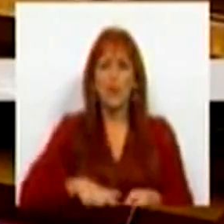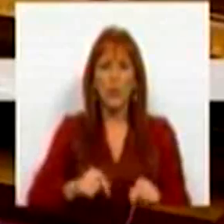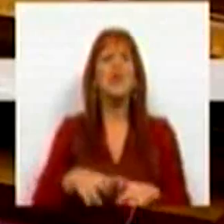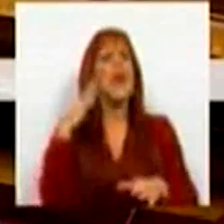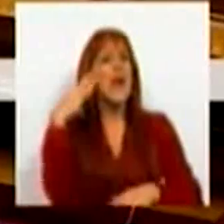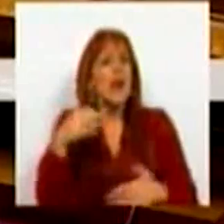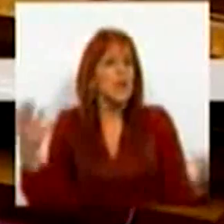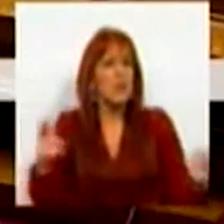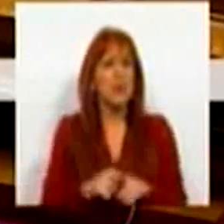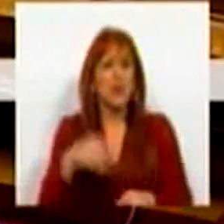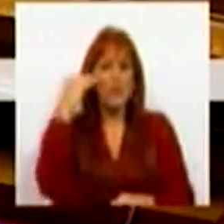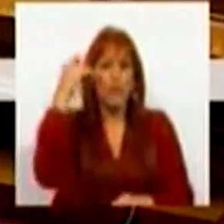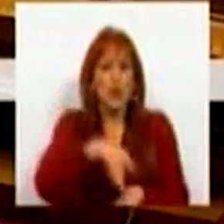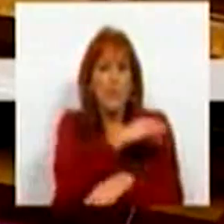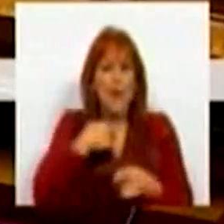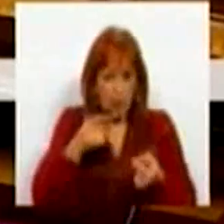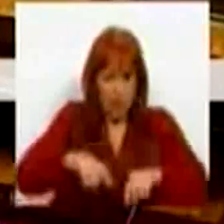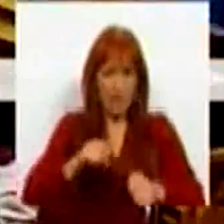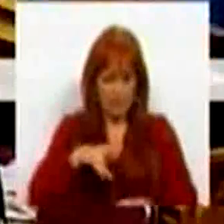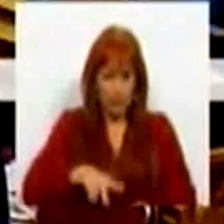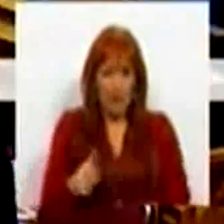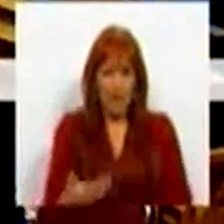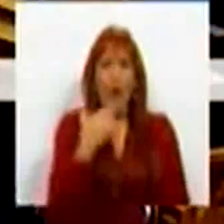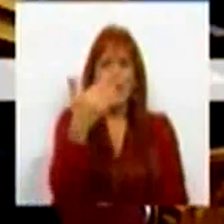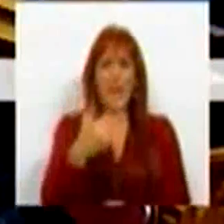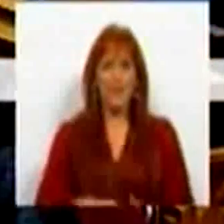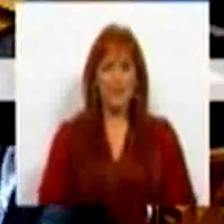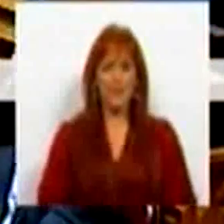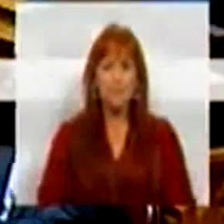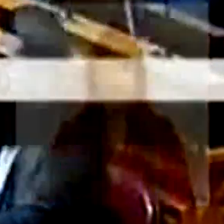e, naturalmente, dos futuros médicos também do nosso país. Muito obrigado. Obrigado.